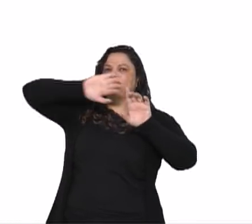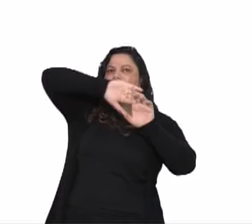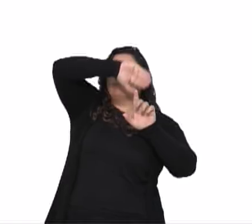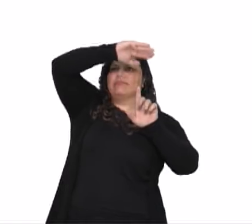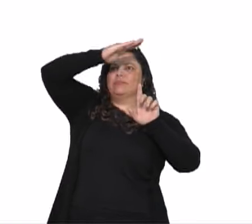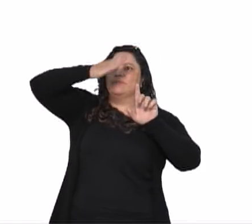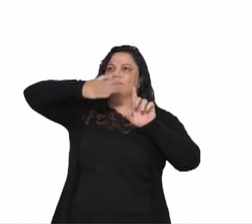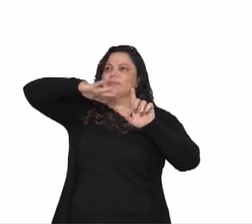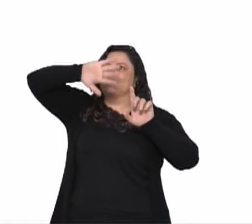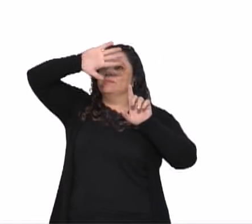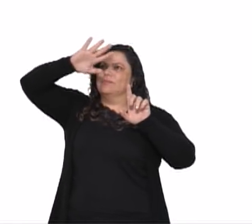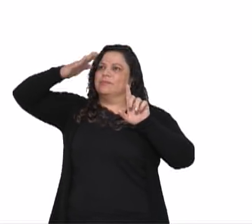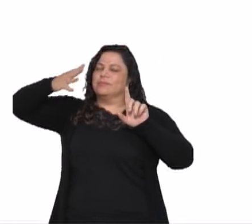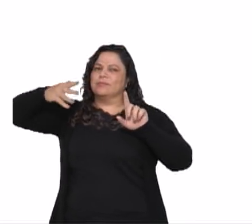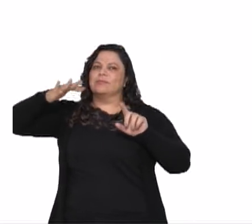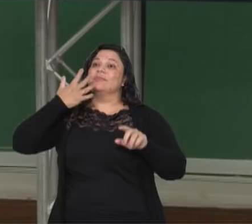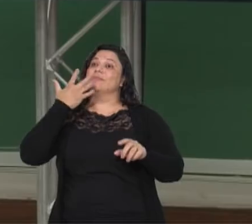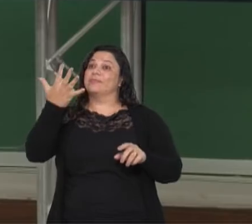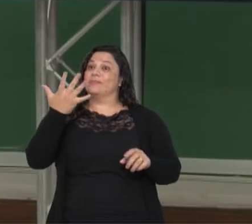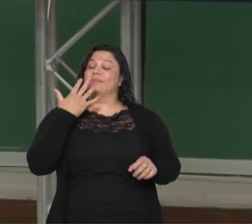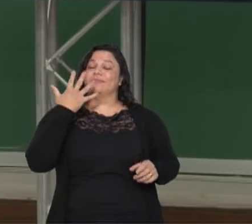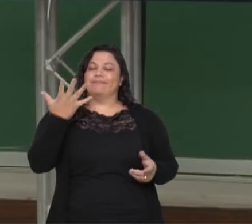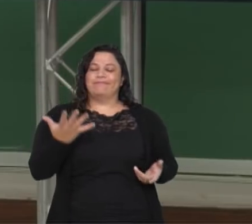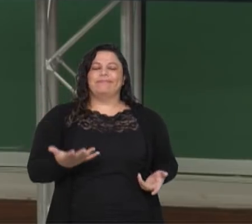Vou mostrar aqui, nesse trecho,